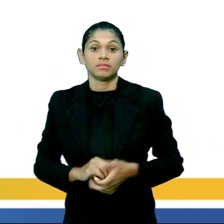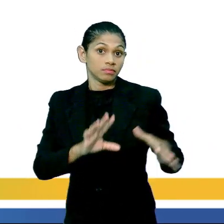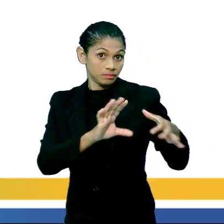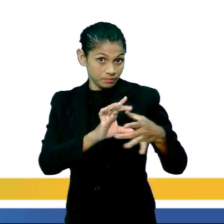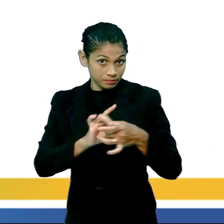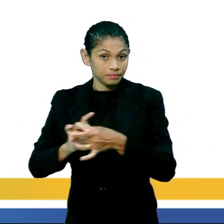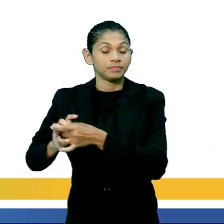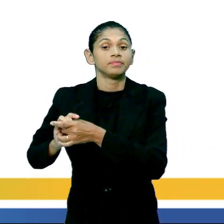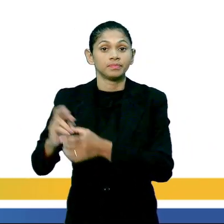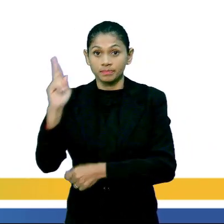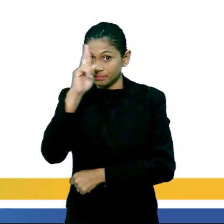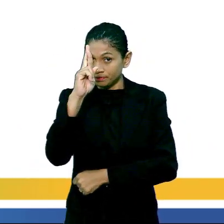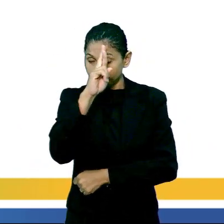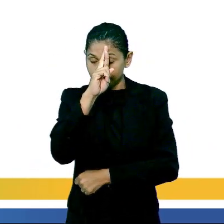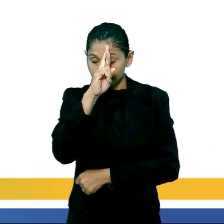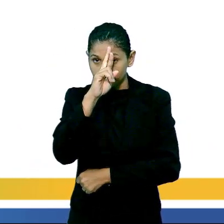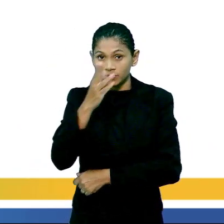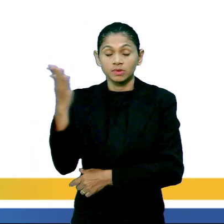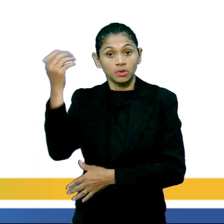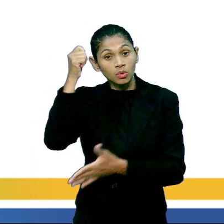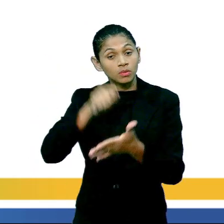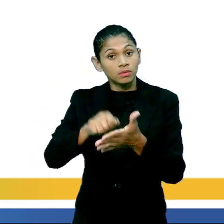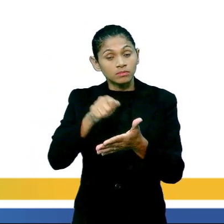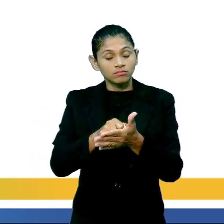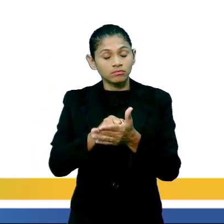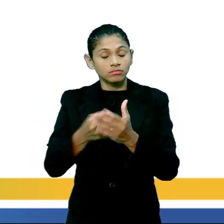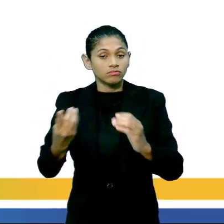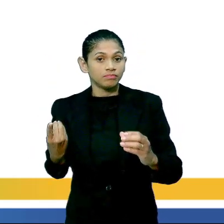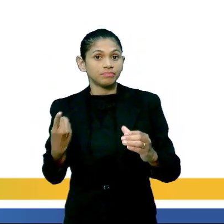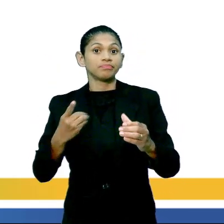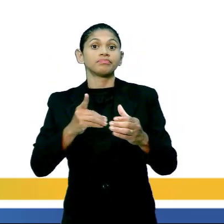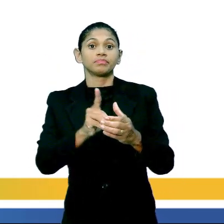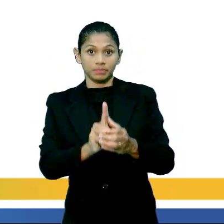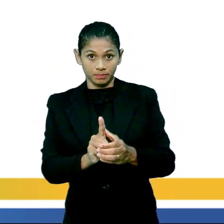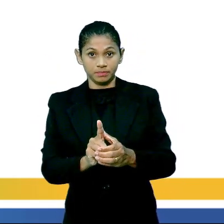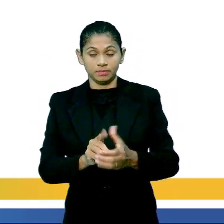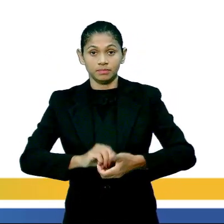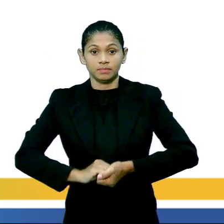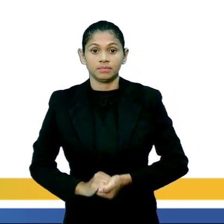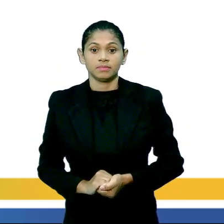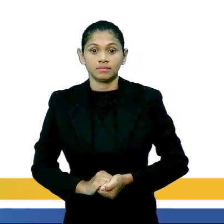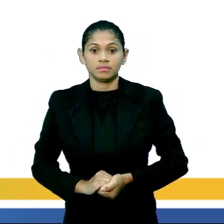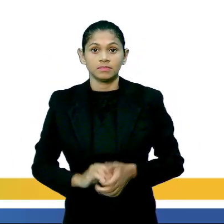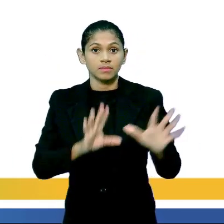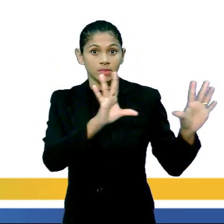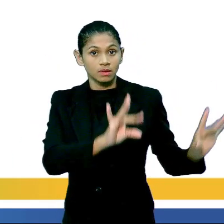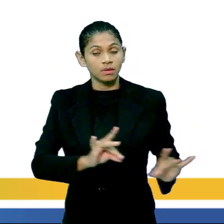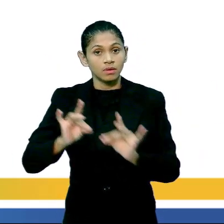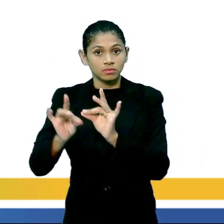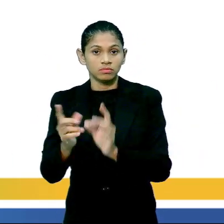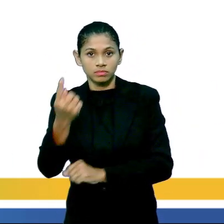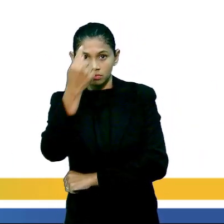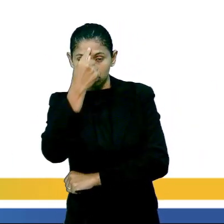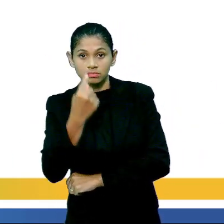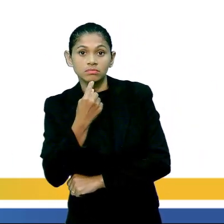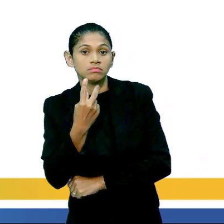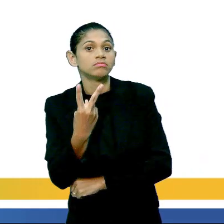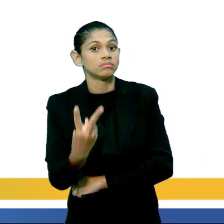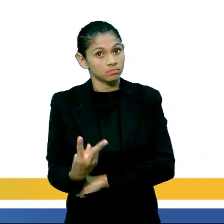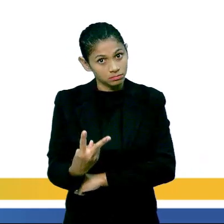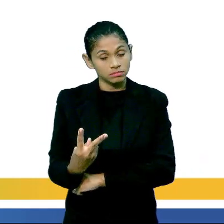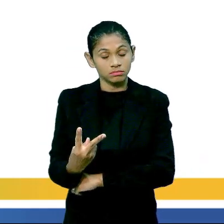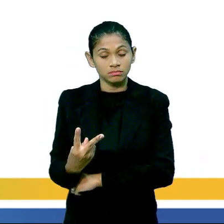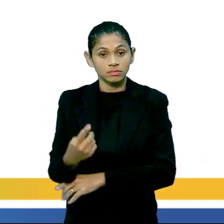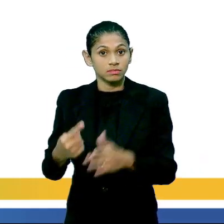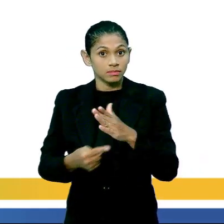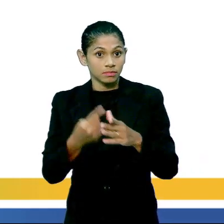contexto histórico que o Castro Alves está inserido. E aí eu trouxe essas 2 pinturas para vocês. A